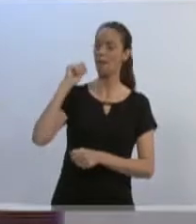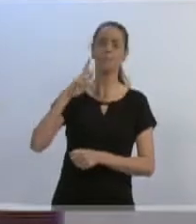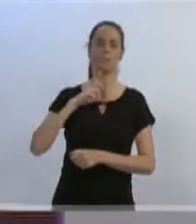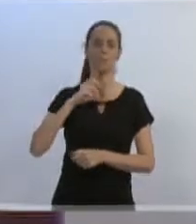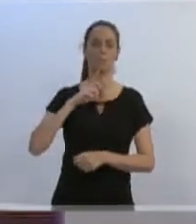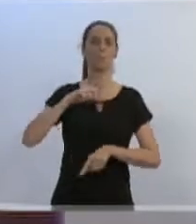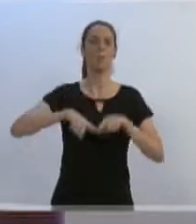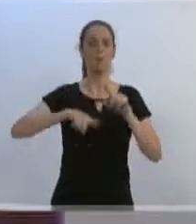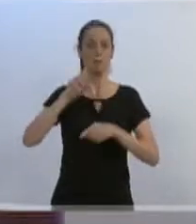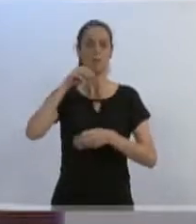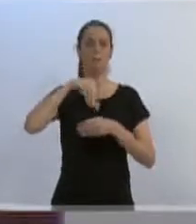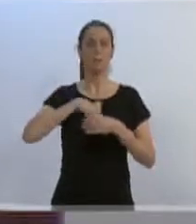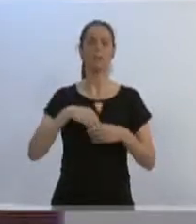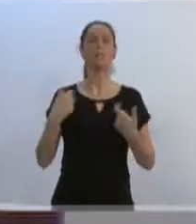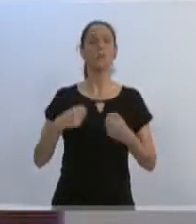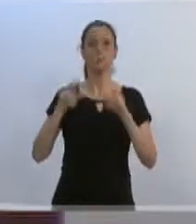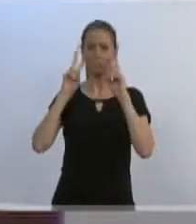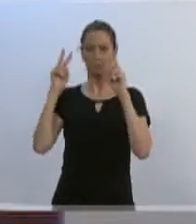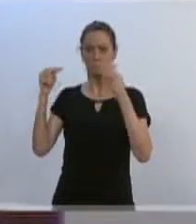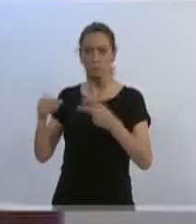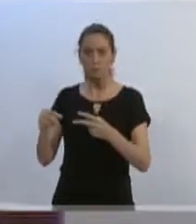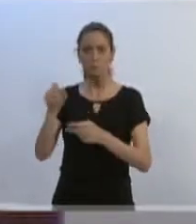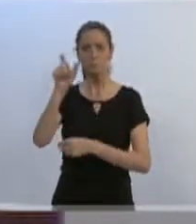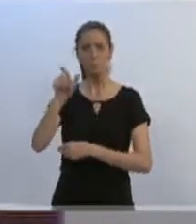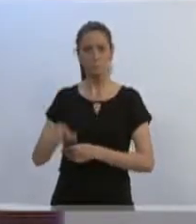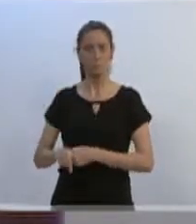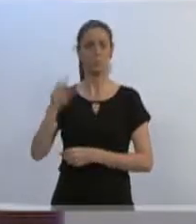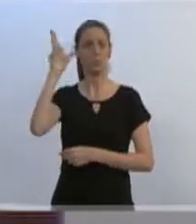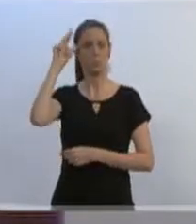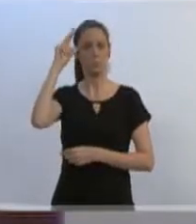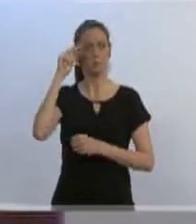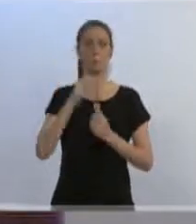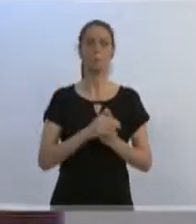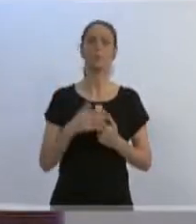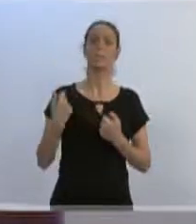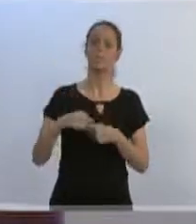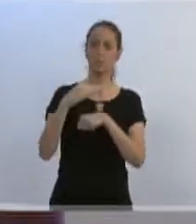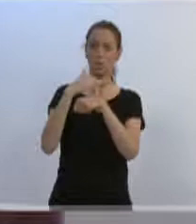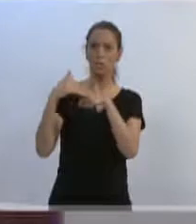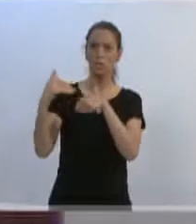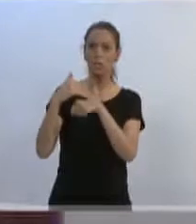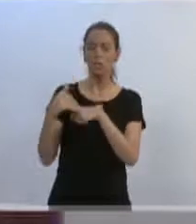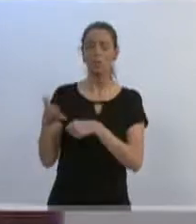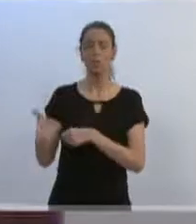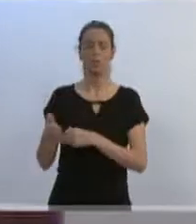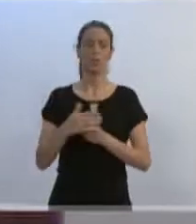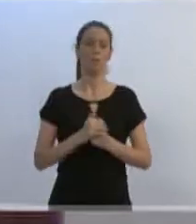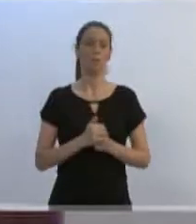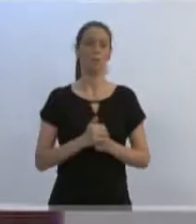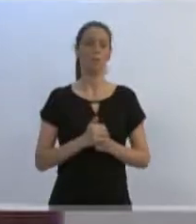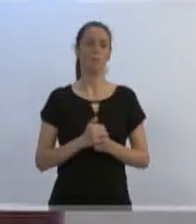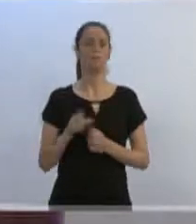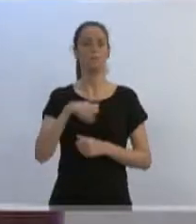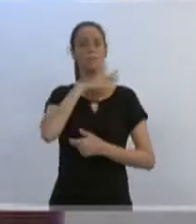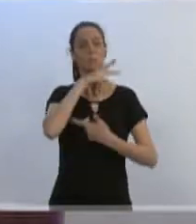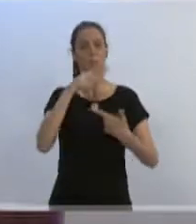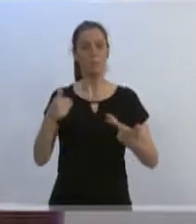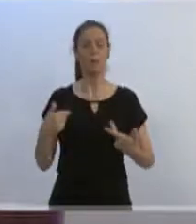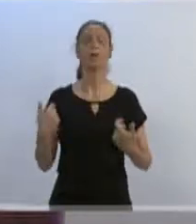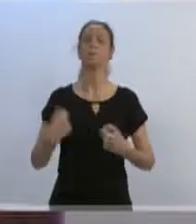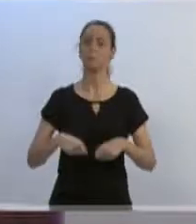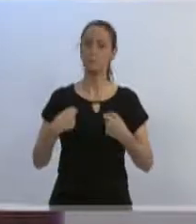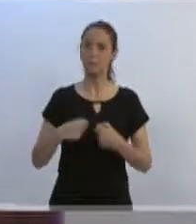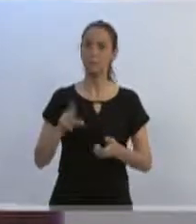merece ser reconhecido esse animal e merece o carinho pelo próximo à população esses animais merece ser